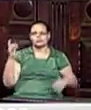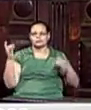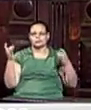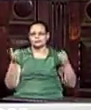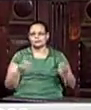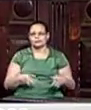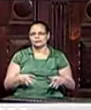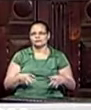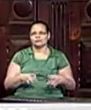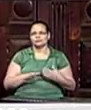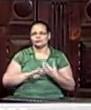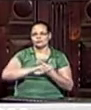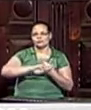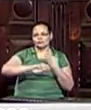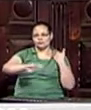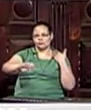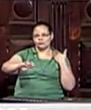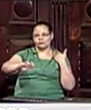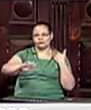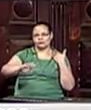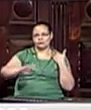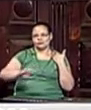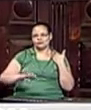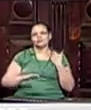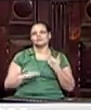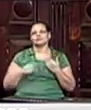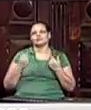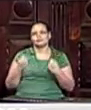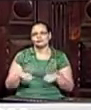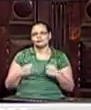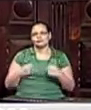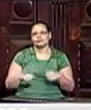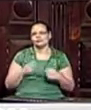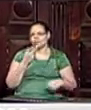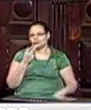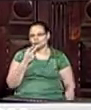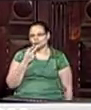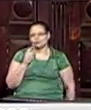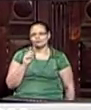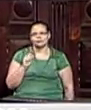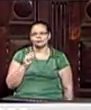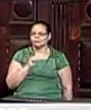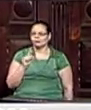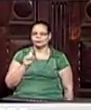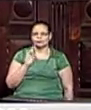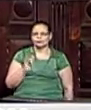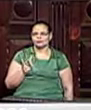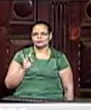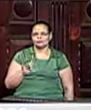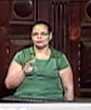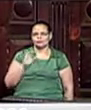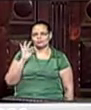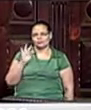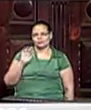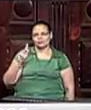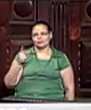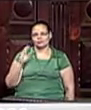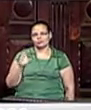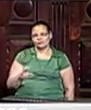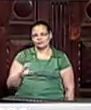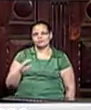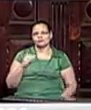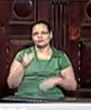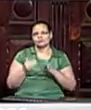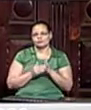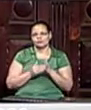abandonando, se distanciando do BRICS. É preciso dizer que não só FHC, como